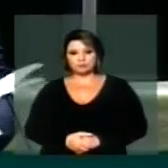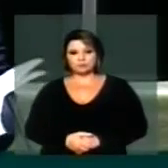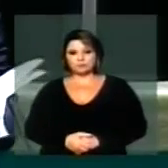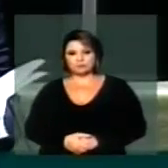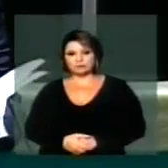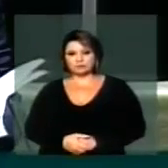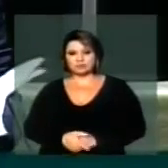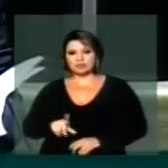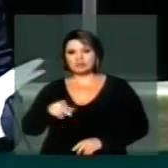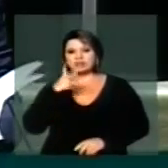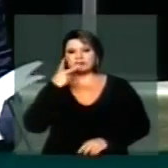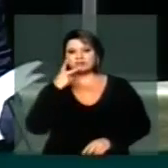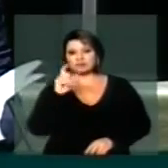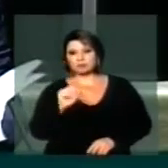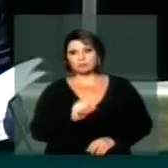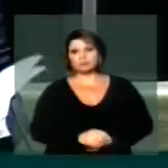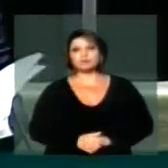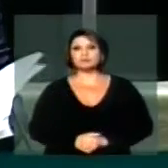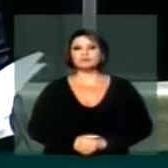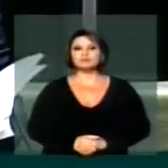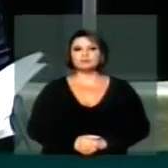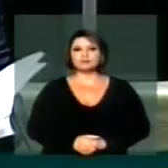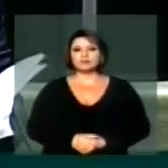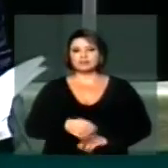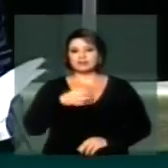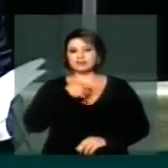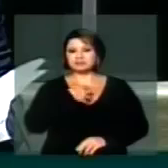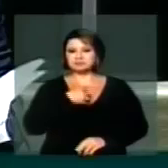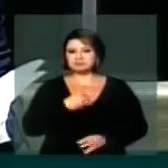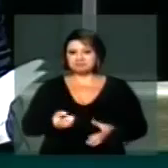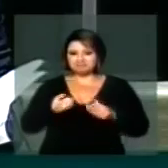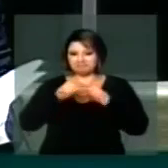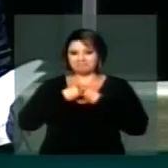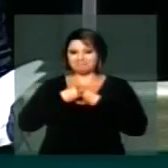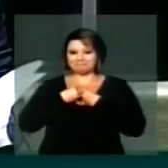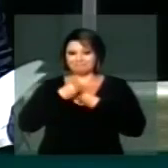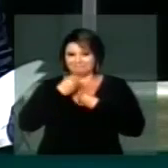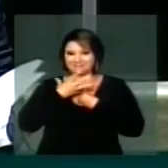Em dado momento ele disse o seguinte: isso muito me honrou.